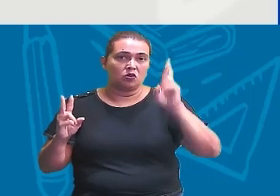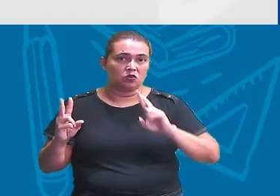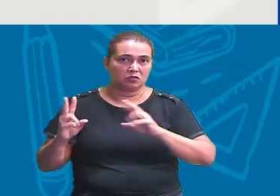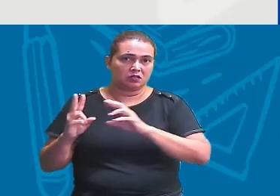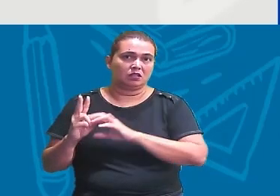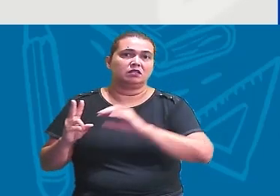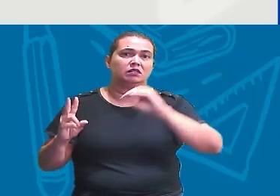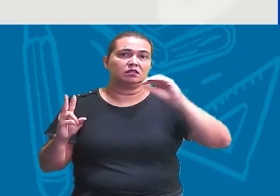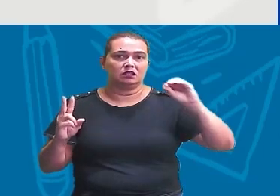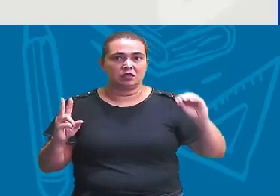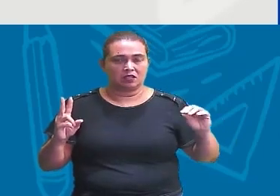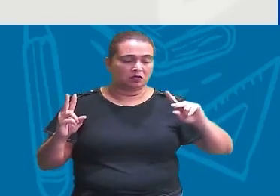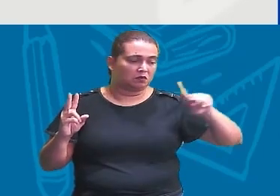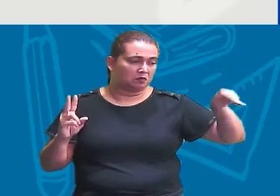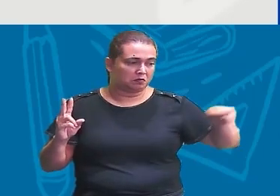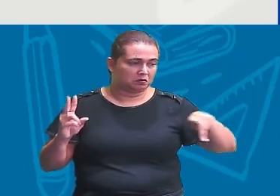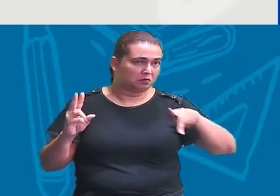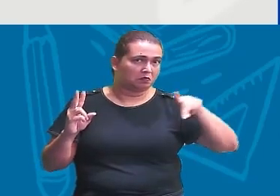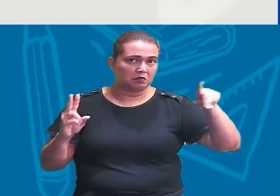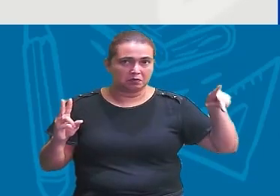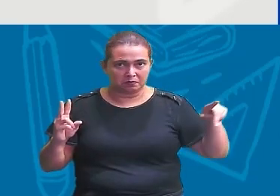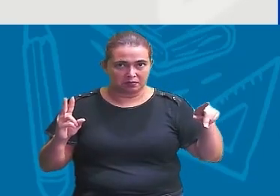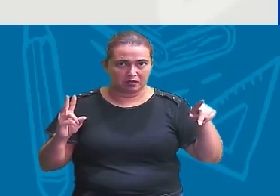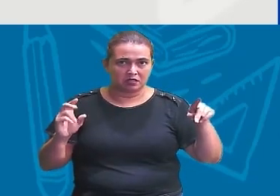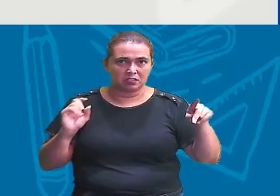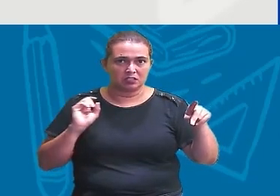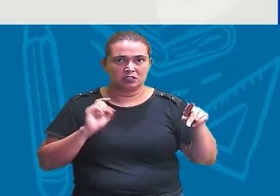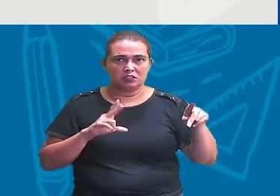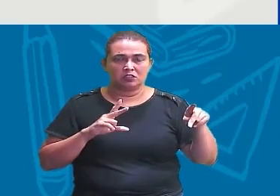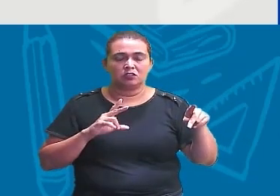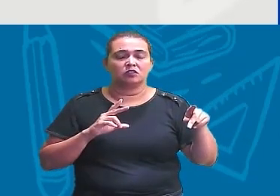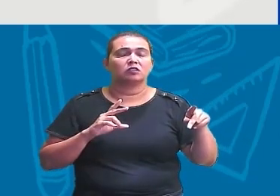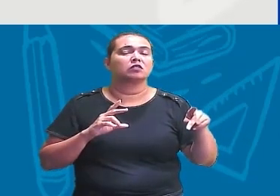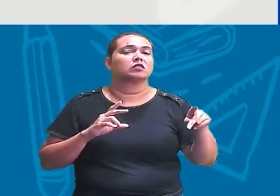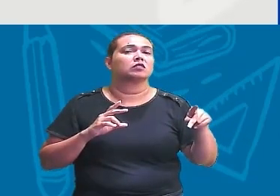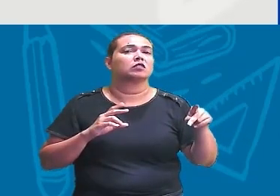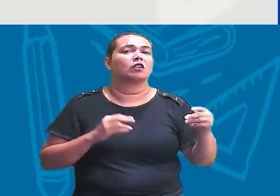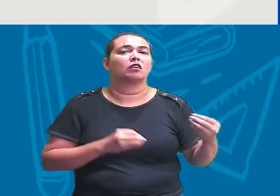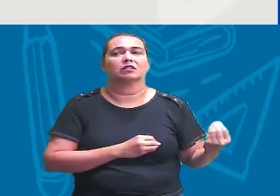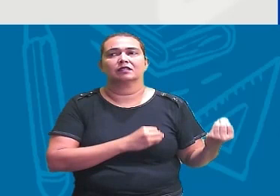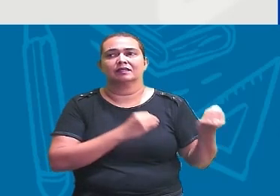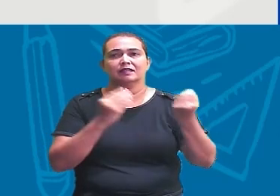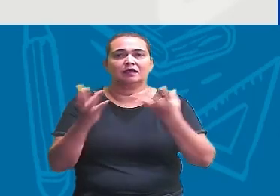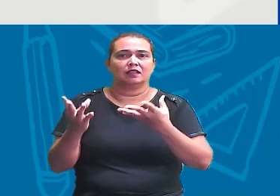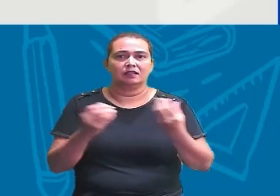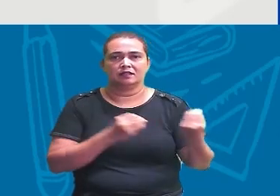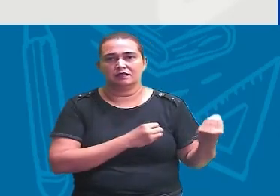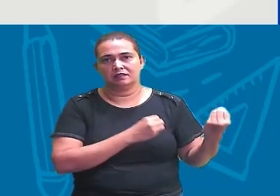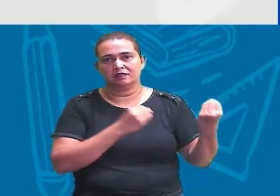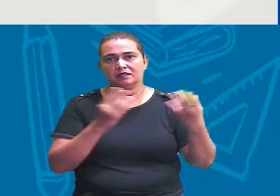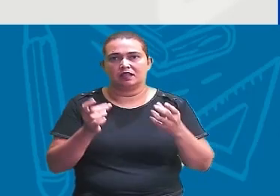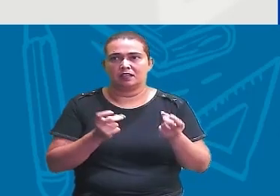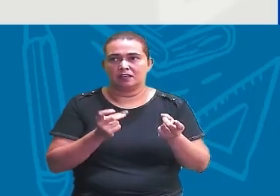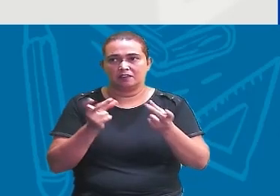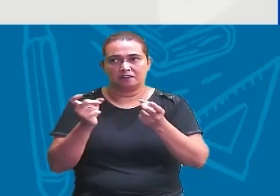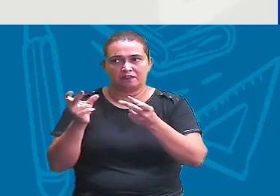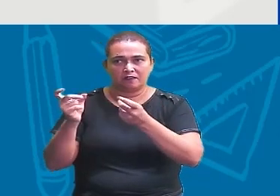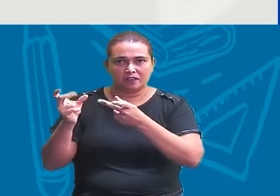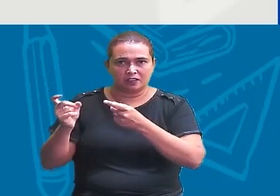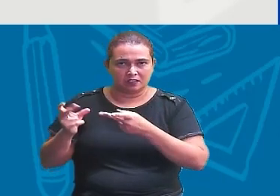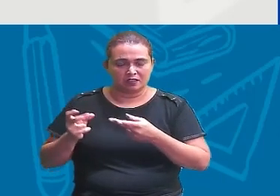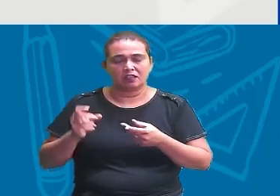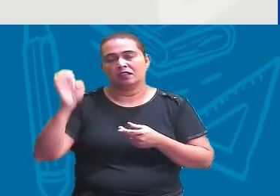país. Um país que até então só estava participando da guerra, mandando equipamentos e vendendo produtos